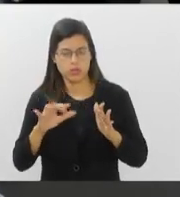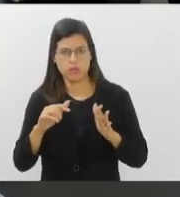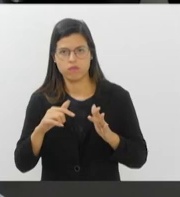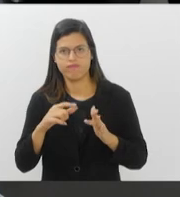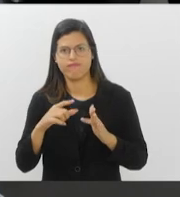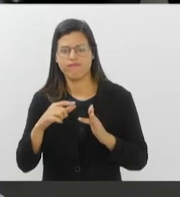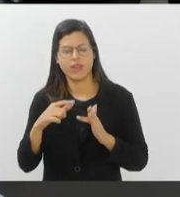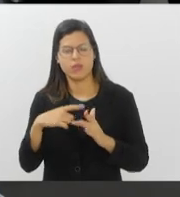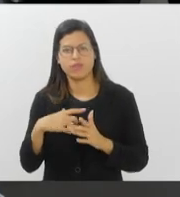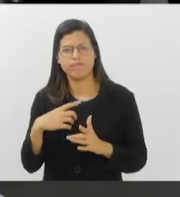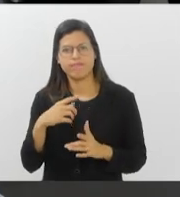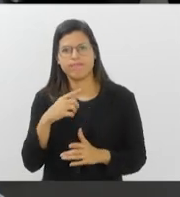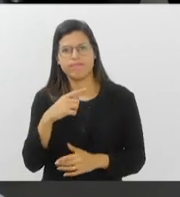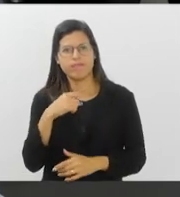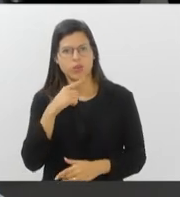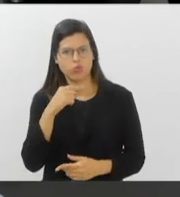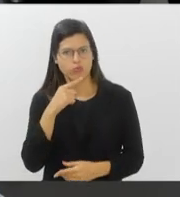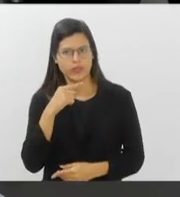sobre